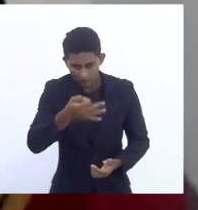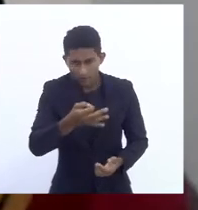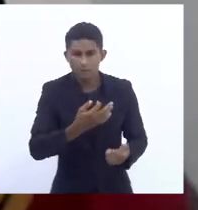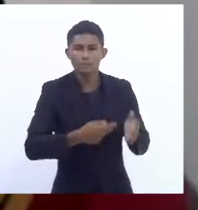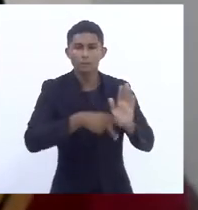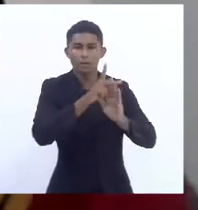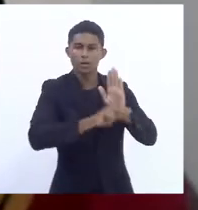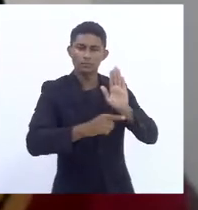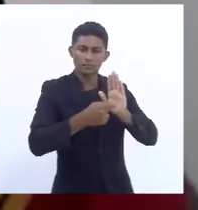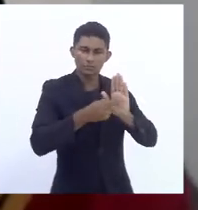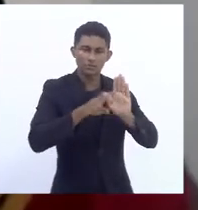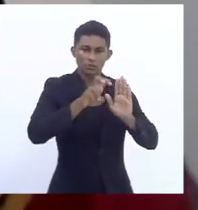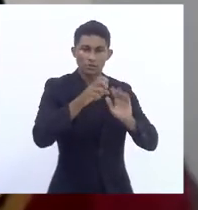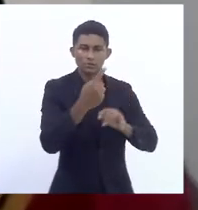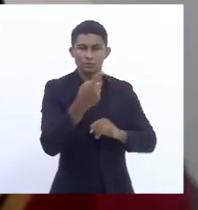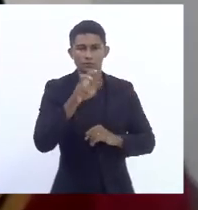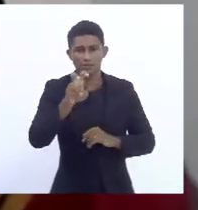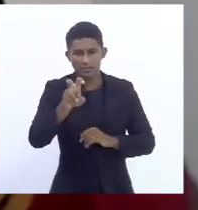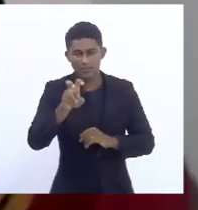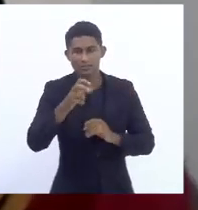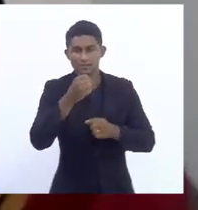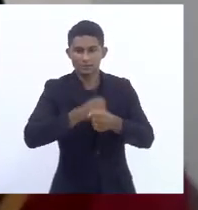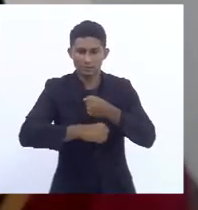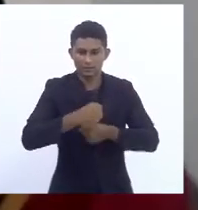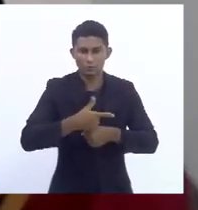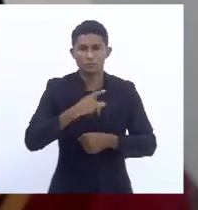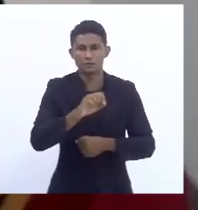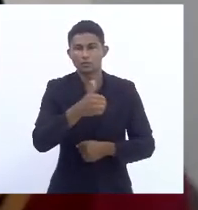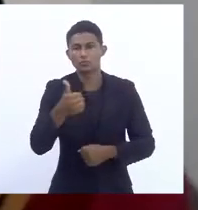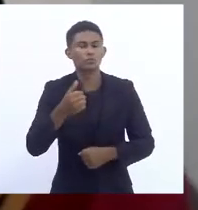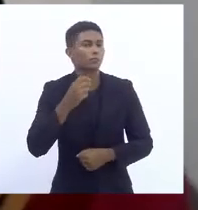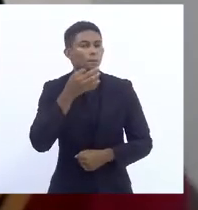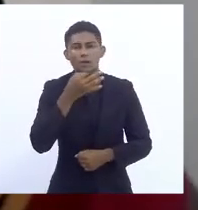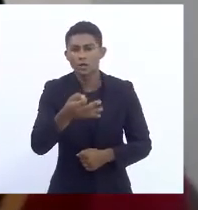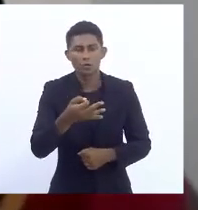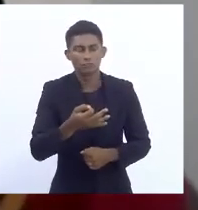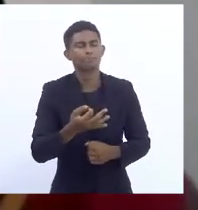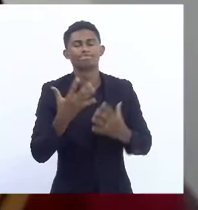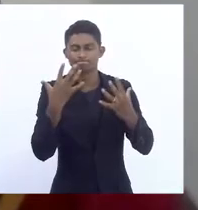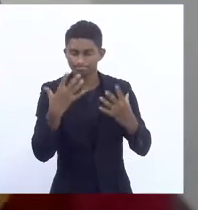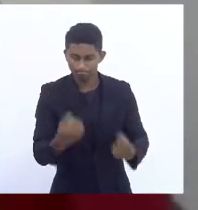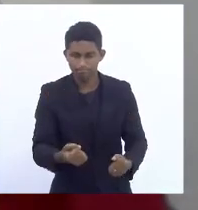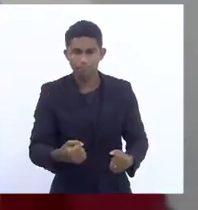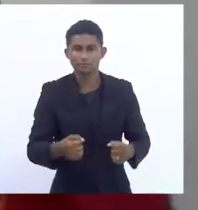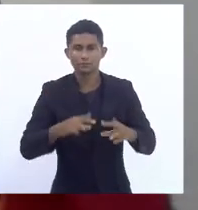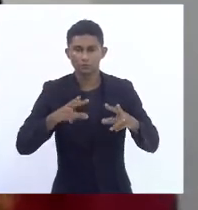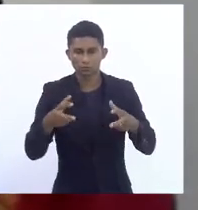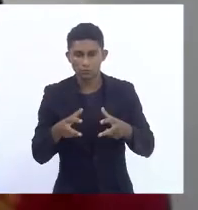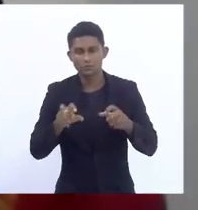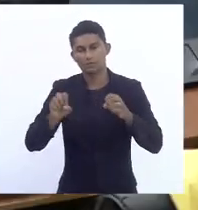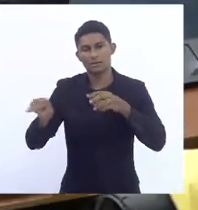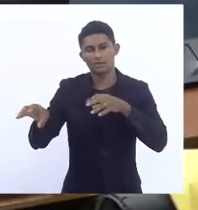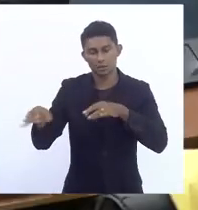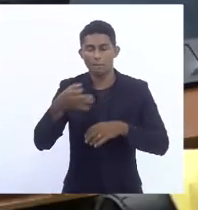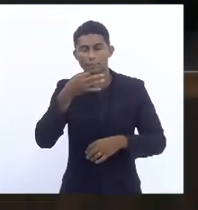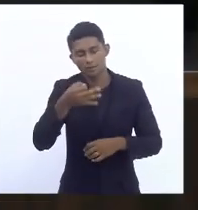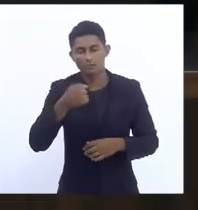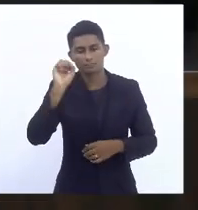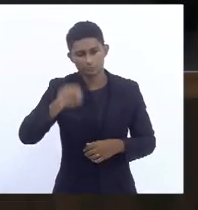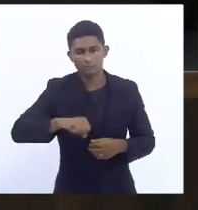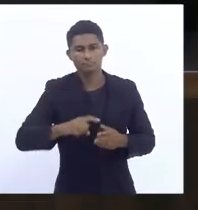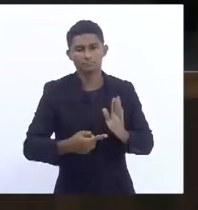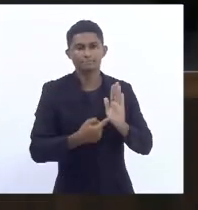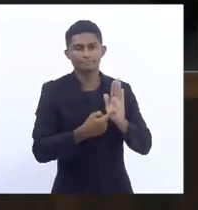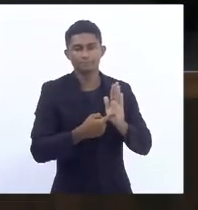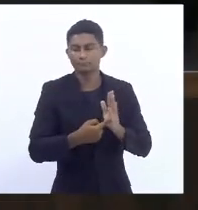5115 de 2021 é favorável com o parecer da Comissão de Educação. Obrigado, deputada